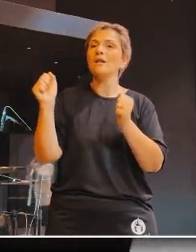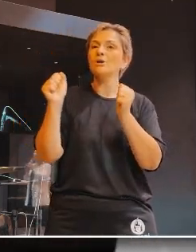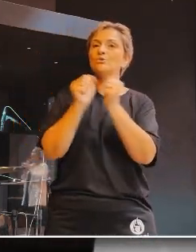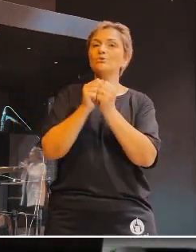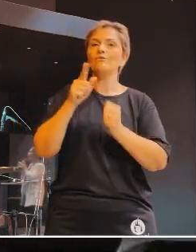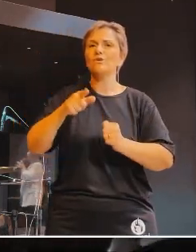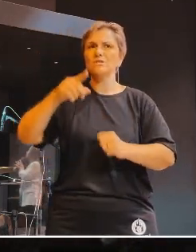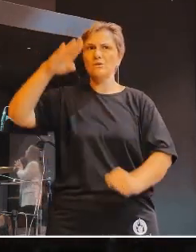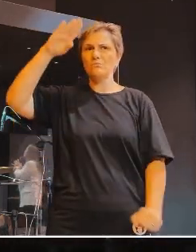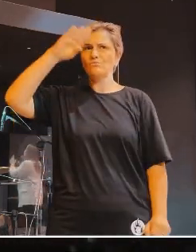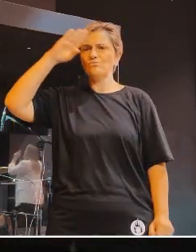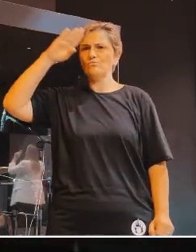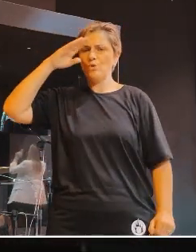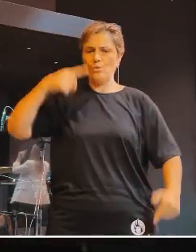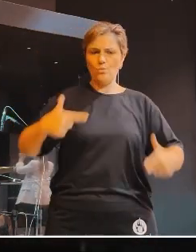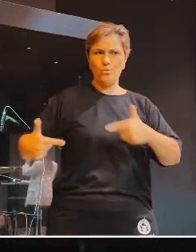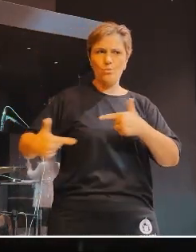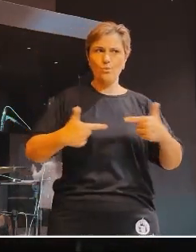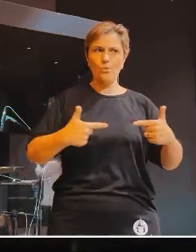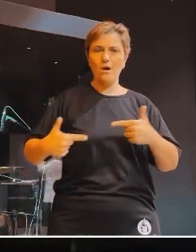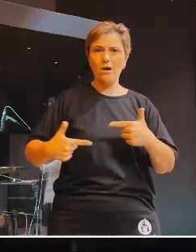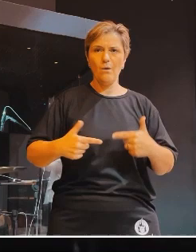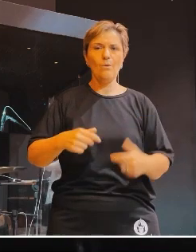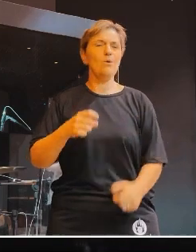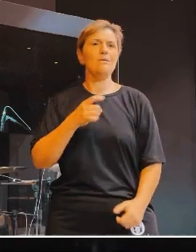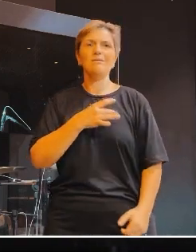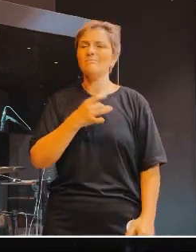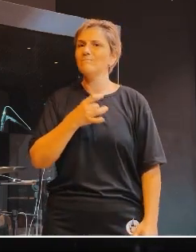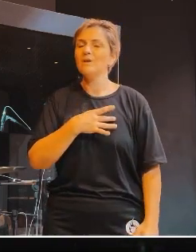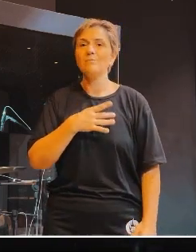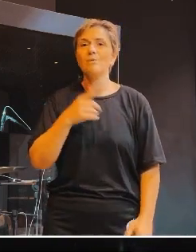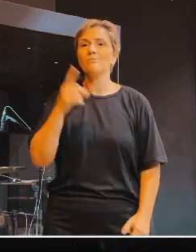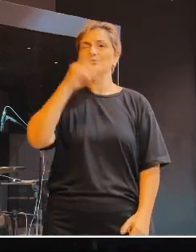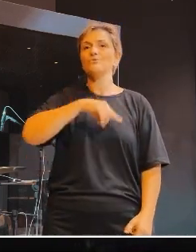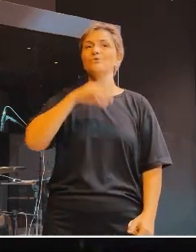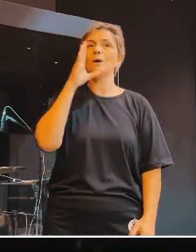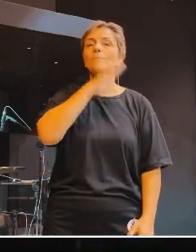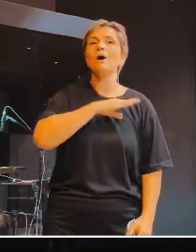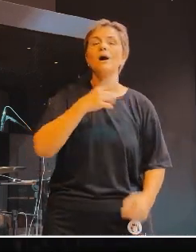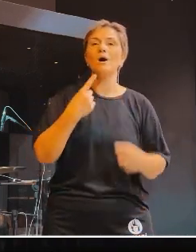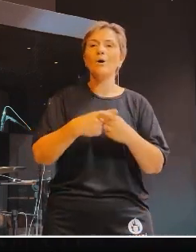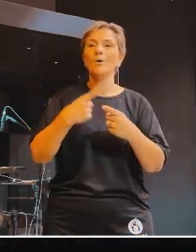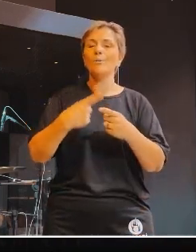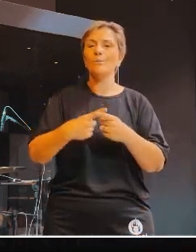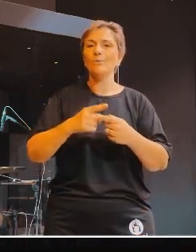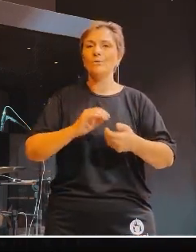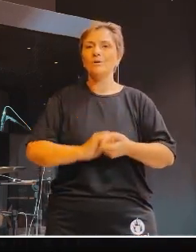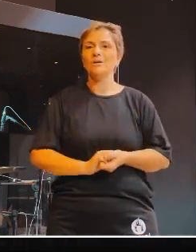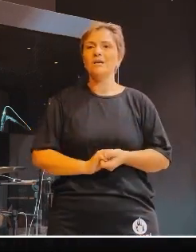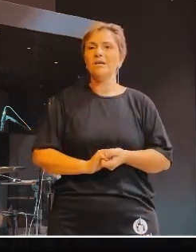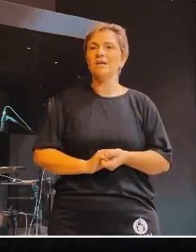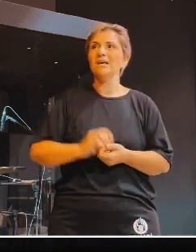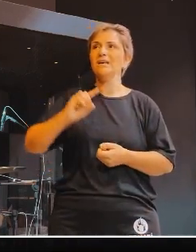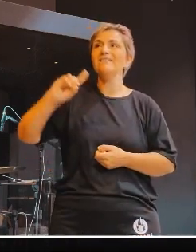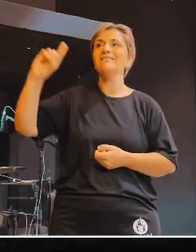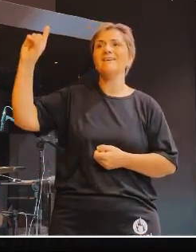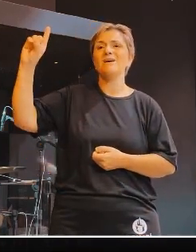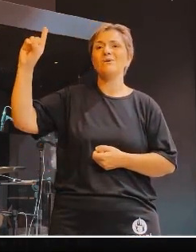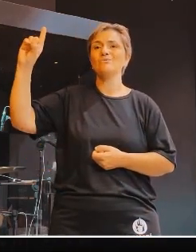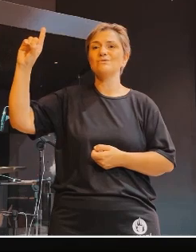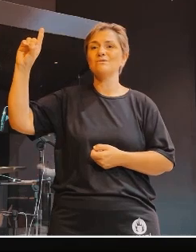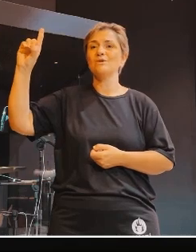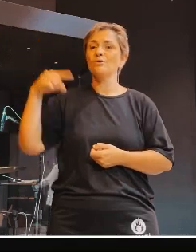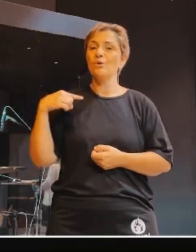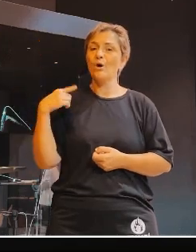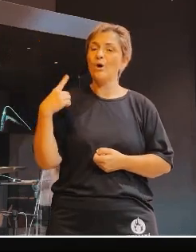general de guerra. Não tememos o dia mau, porque o meu Redentor vive. Eu